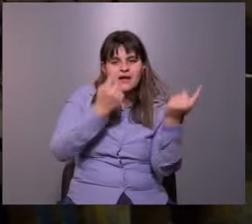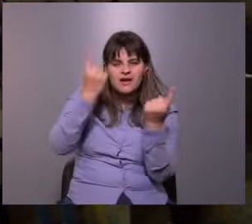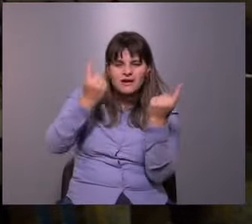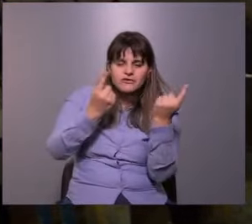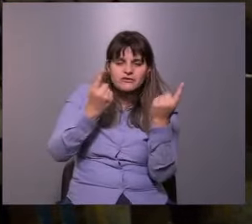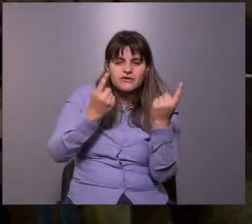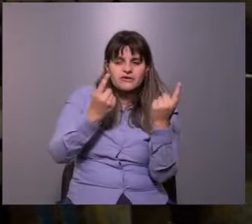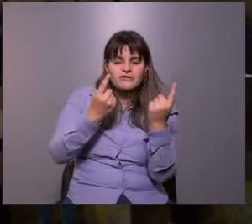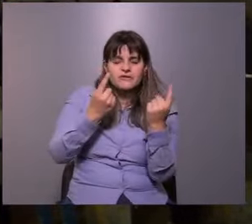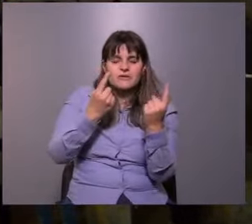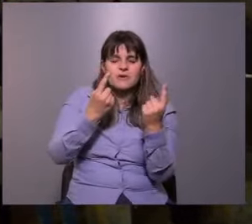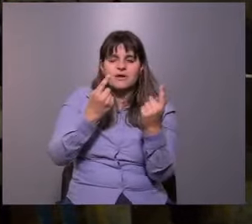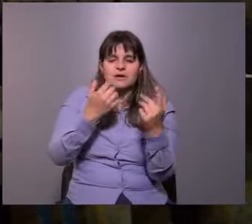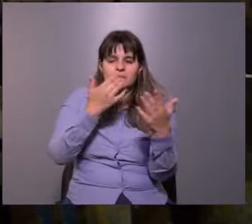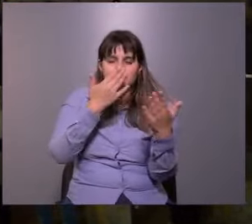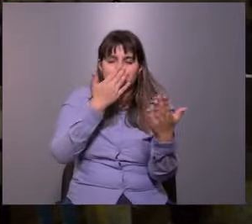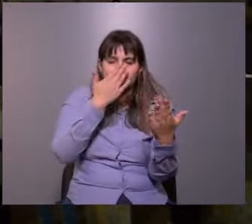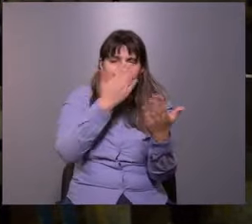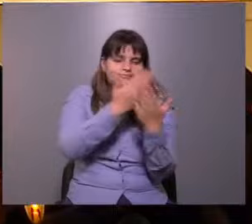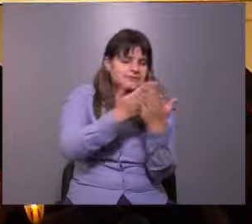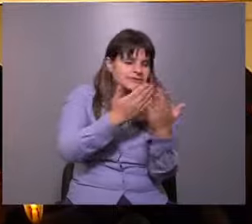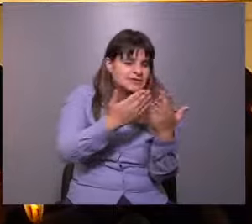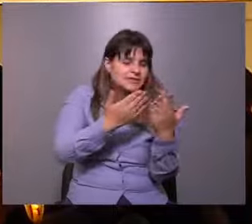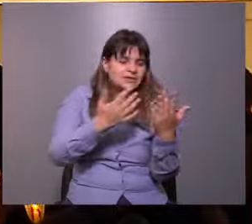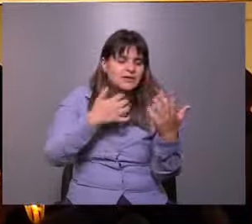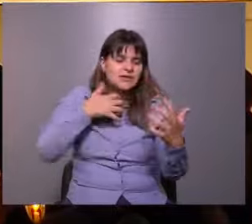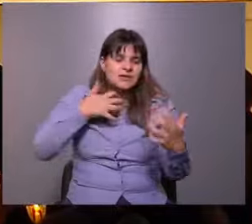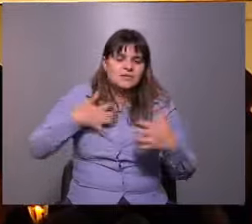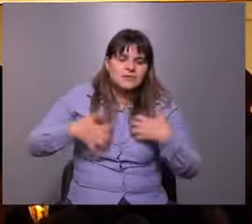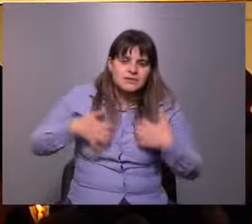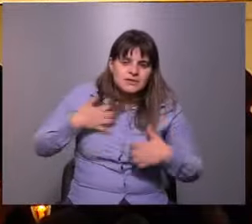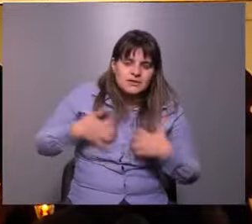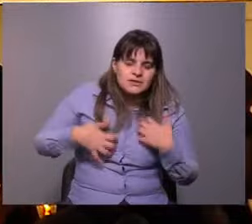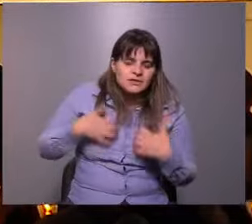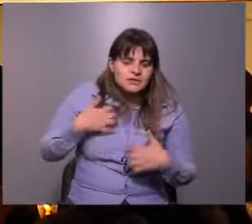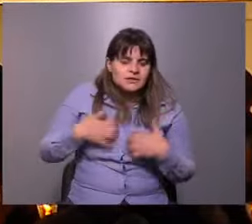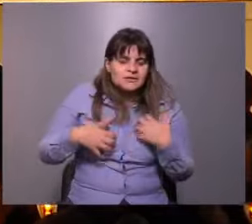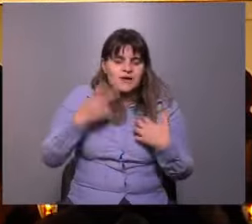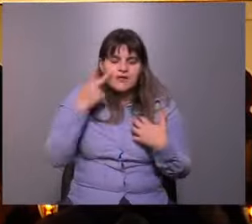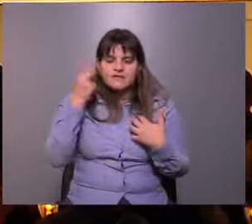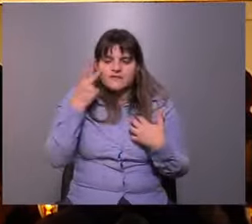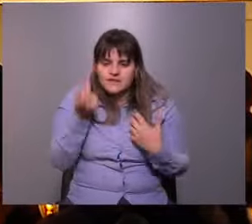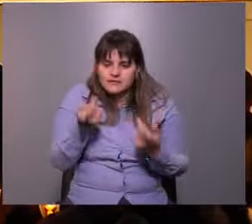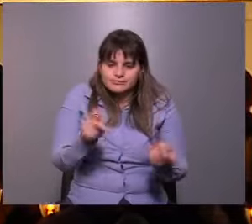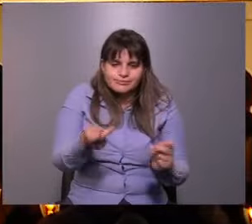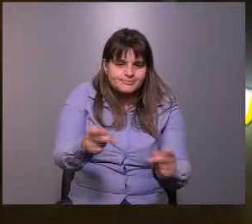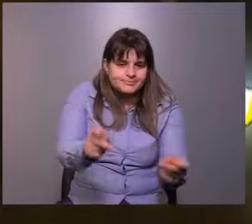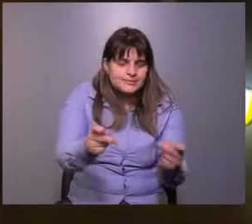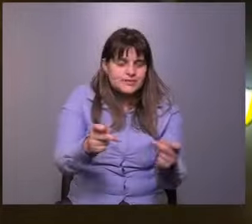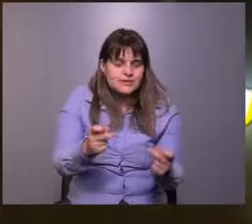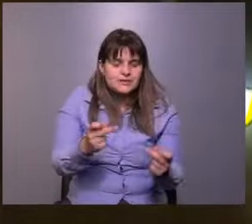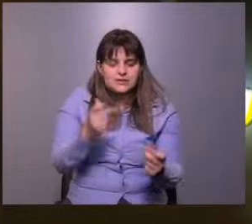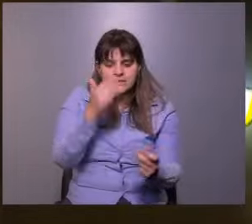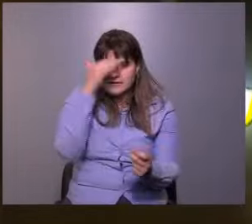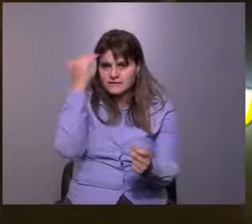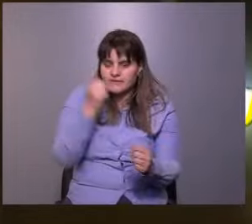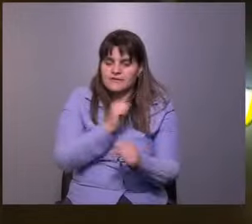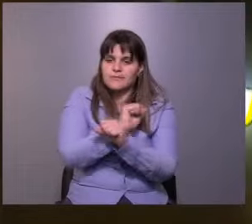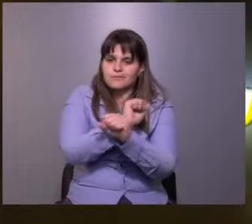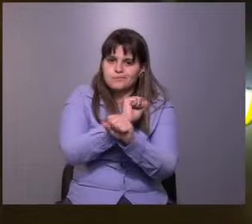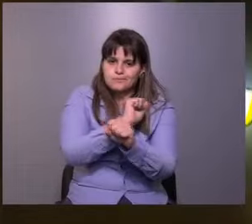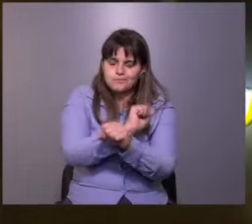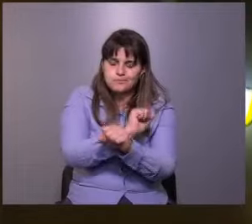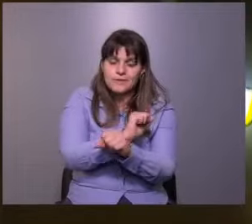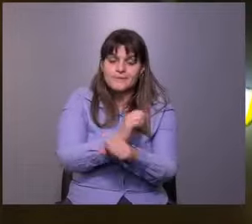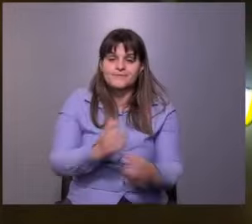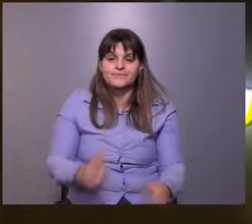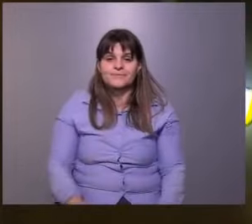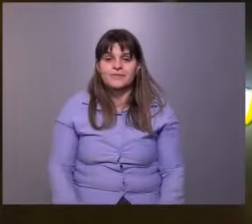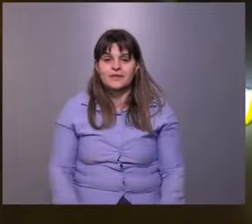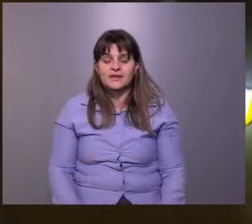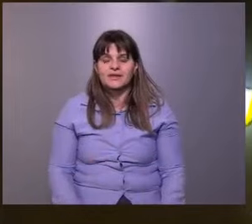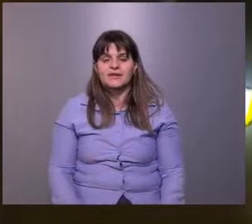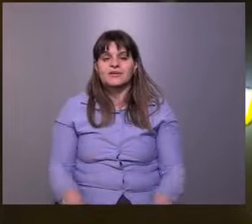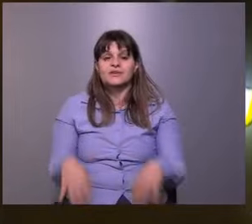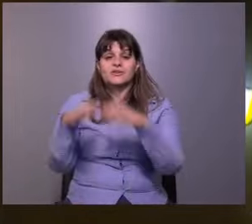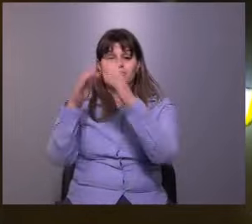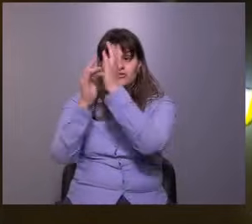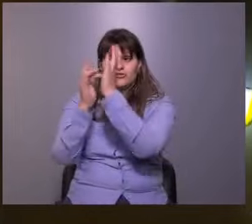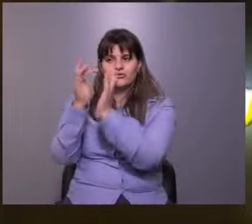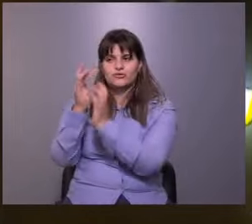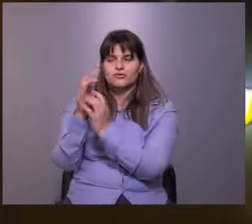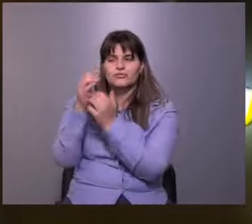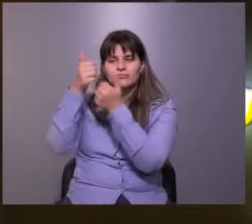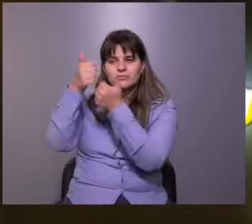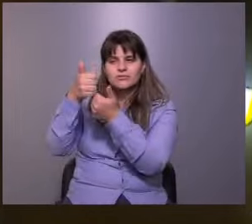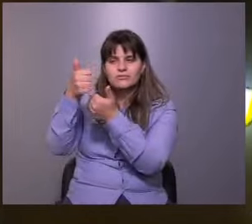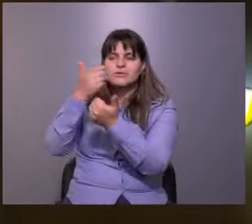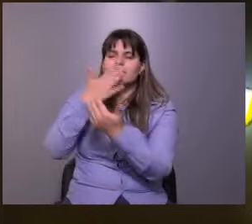a vontade de Deus é o caminho certo por onde seguir. Também nós, peregrinos chamados